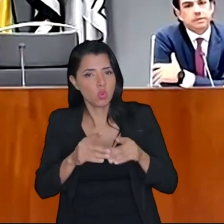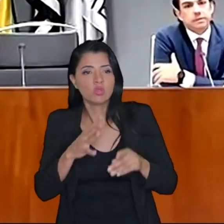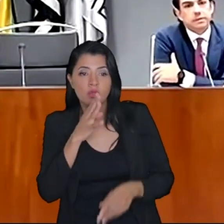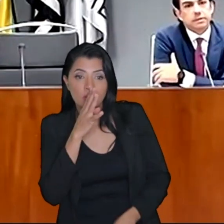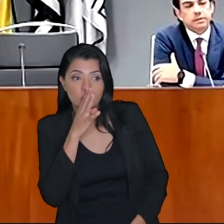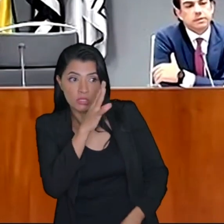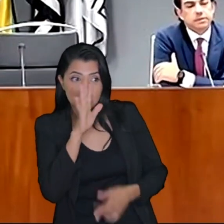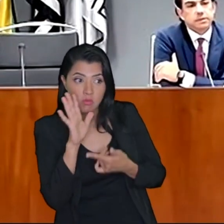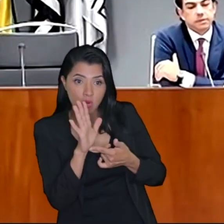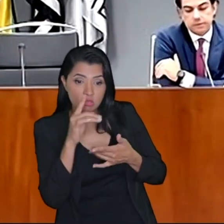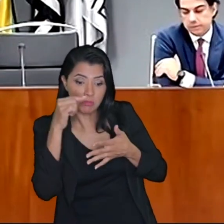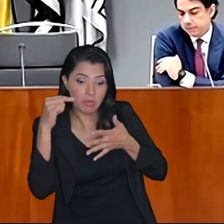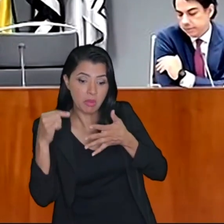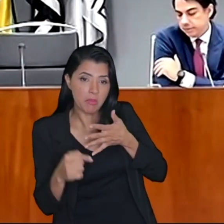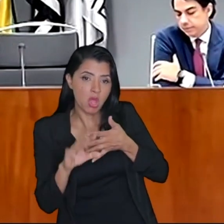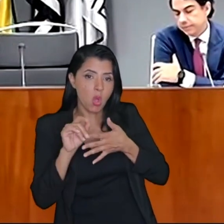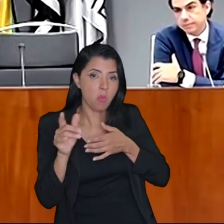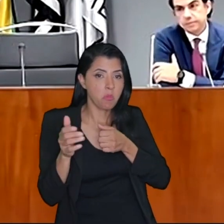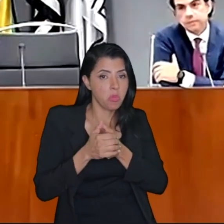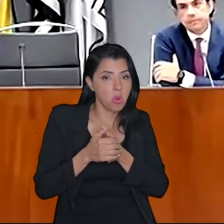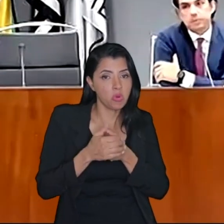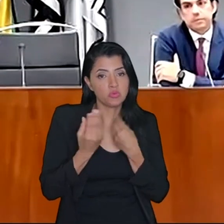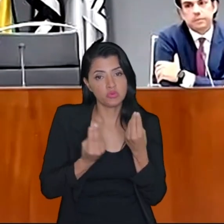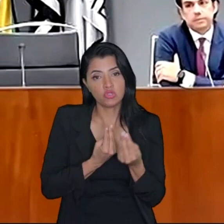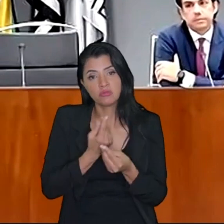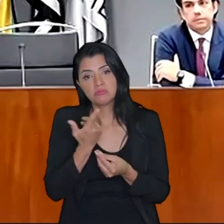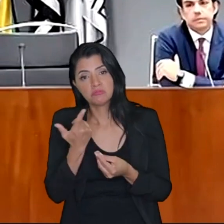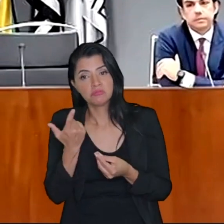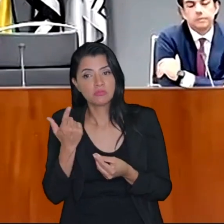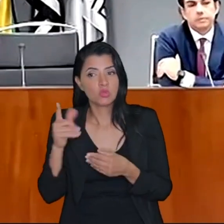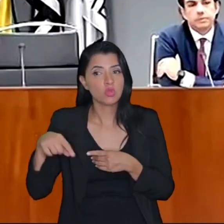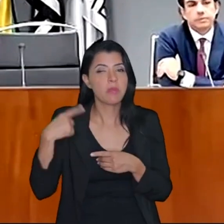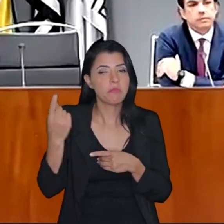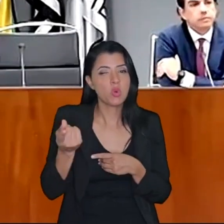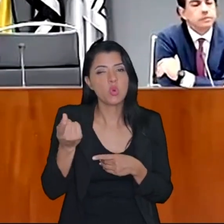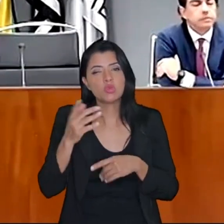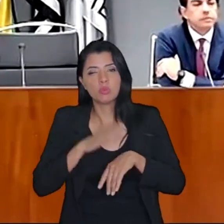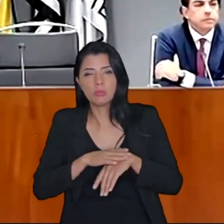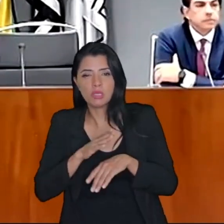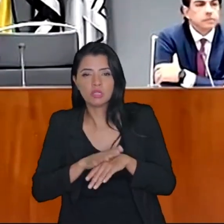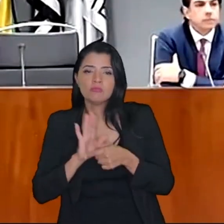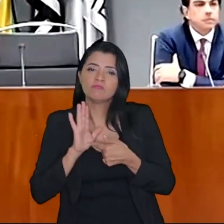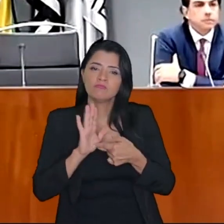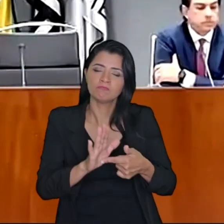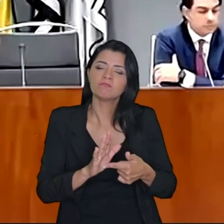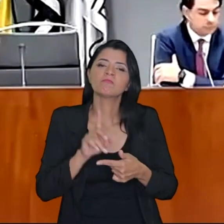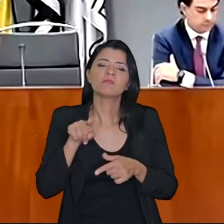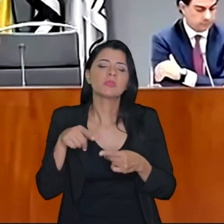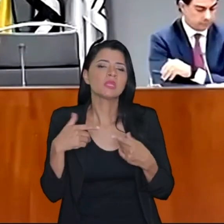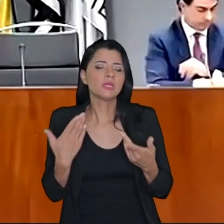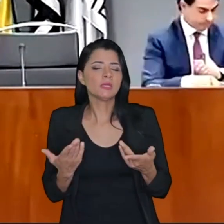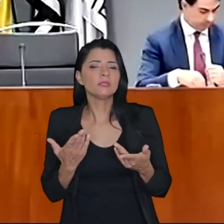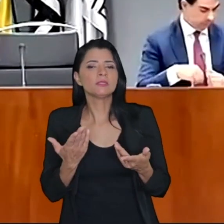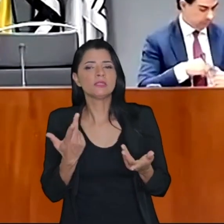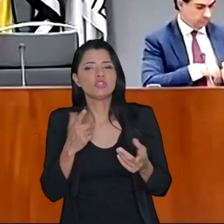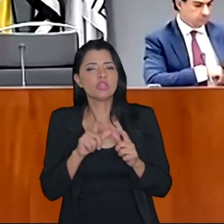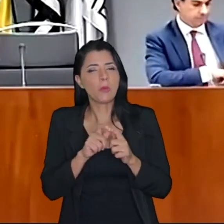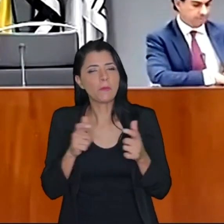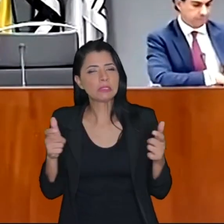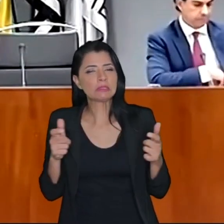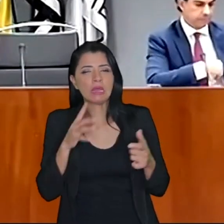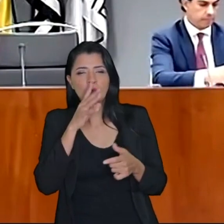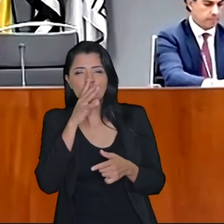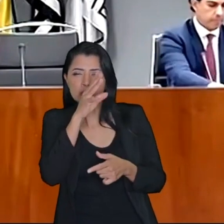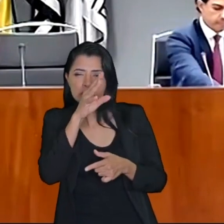pode esconder alguma coisa, deixar para um momento posterior. Essa questão de aumentar a acusação,